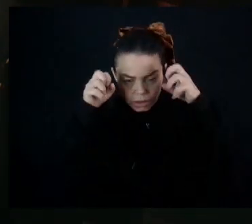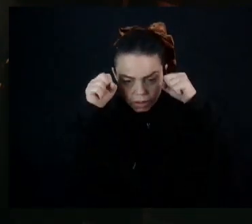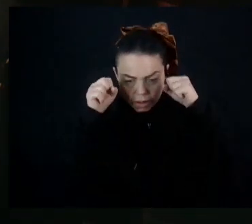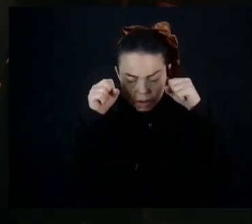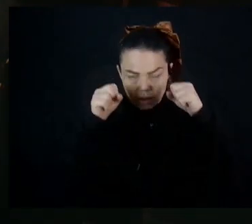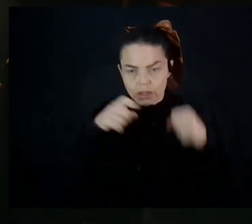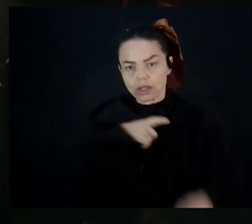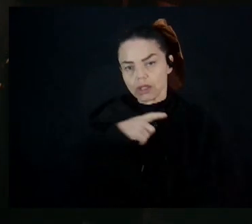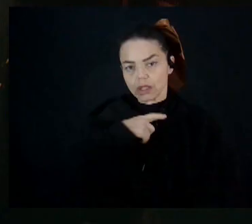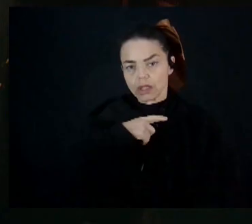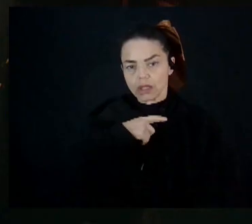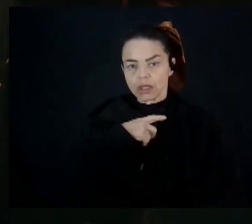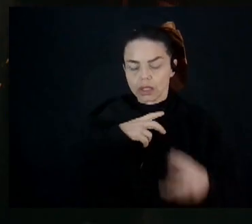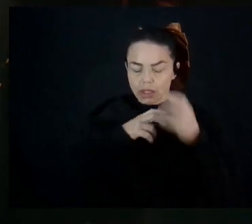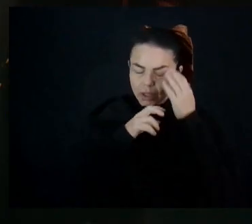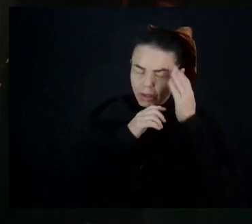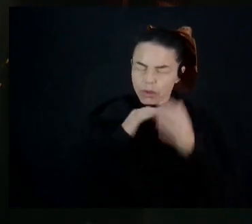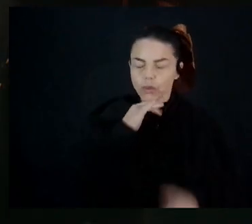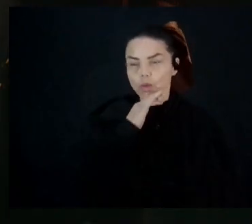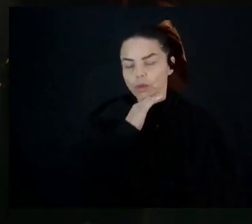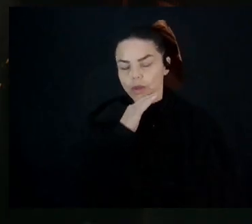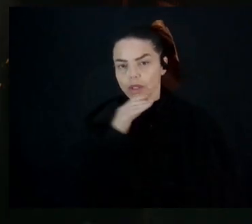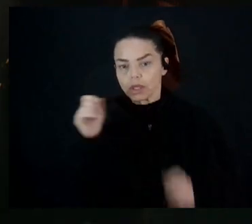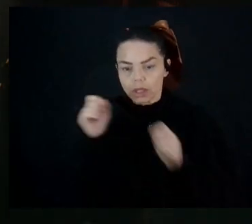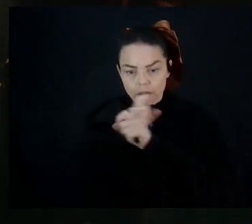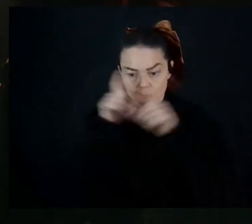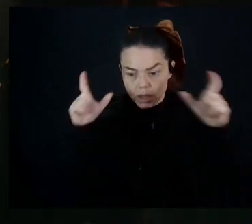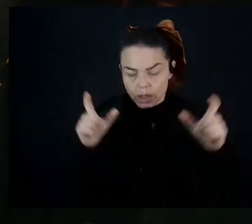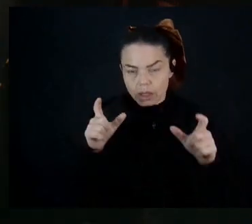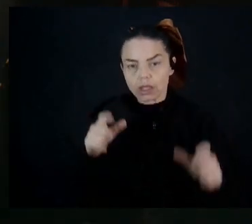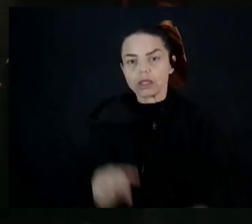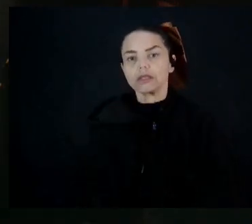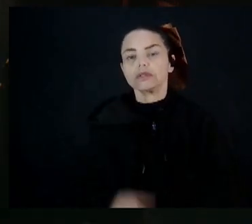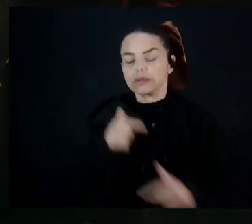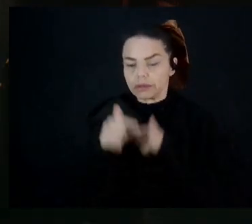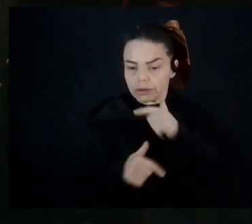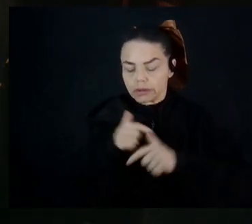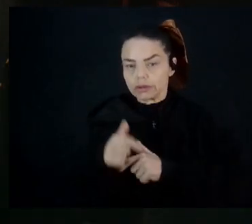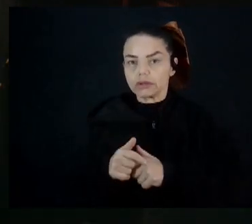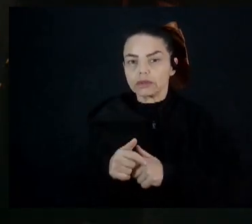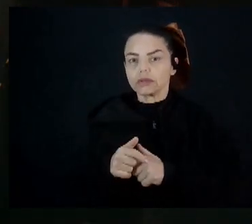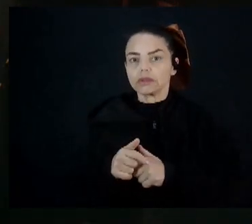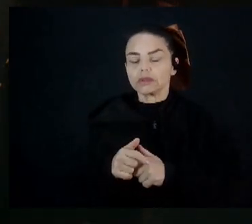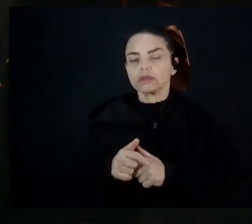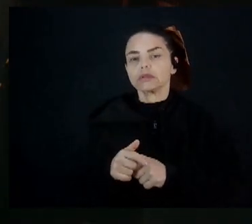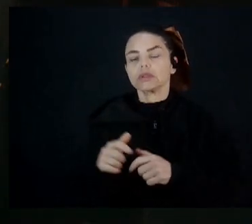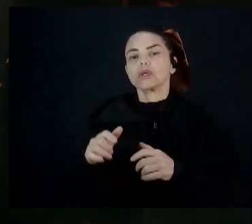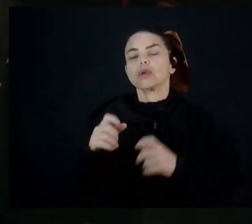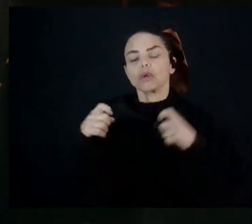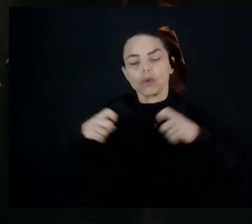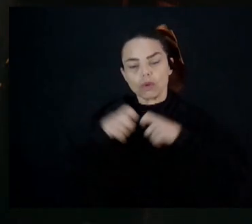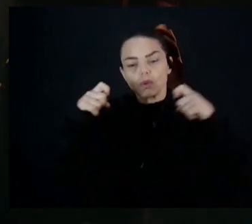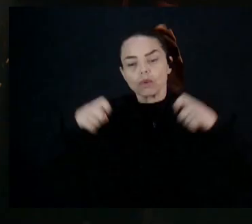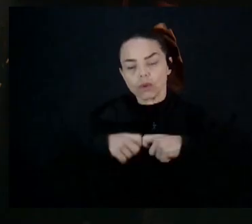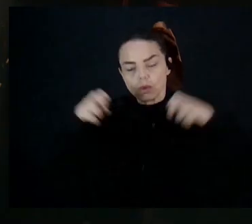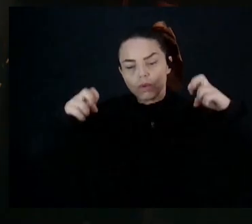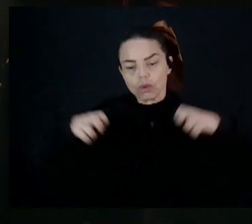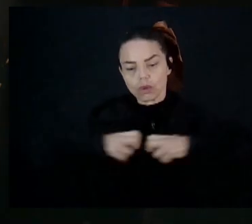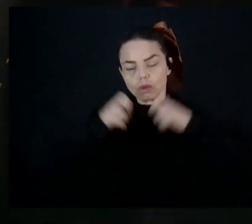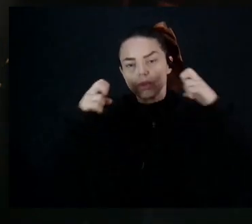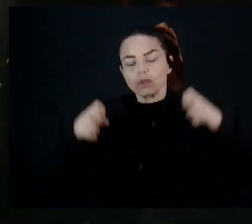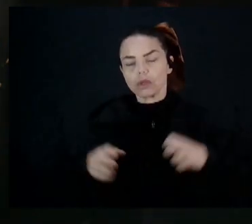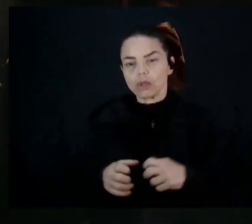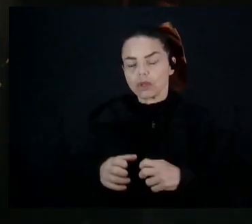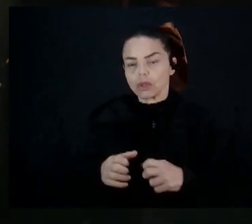sono ruim, acorda, precisa trabalhar, ingere um energético ou um medicamento para se manter acordada. O perigo disso,